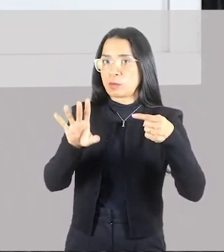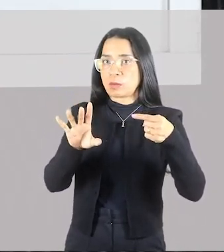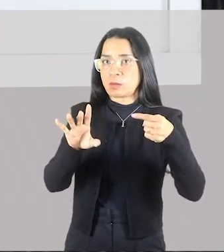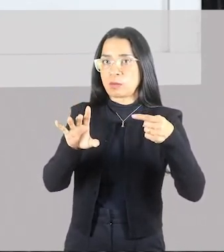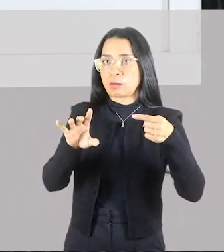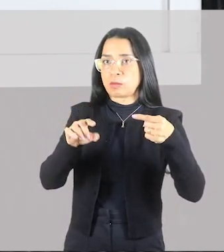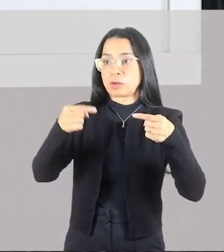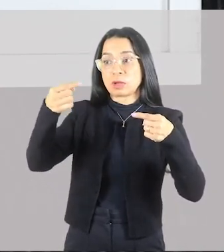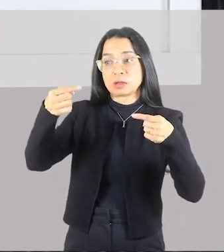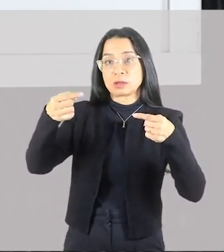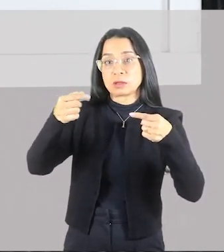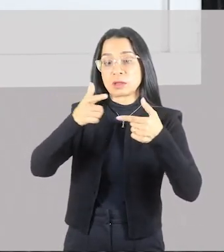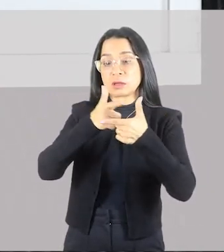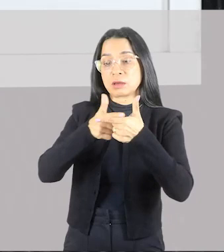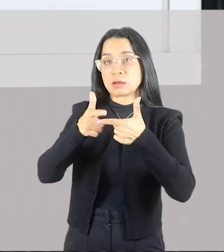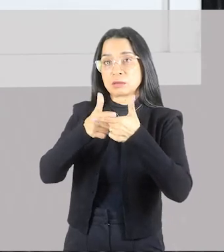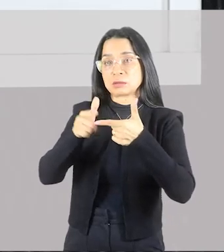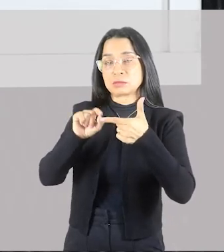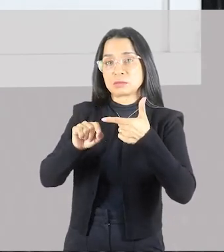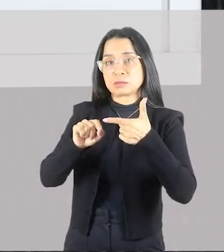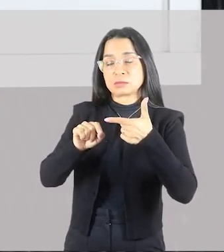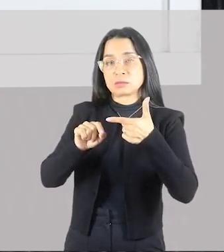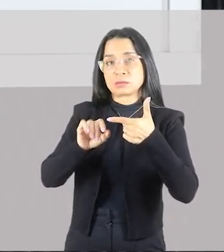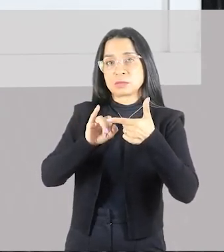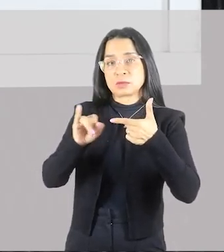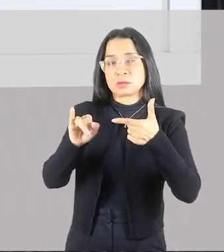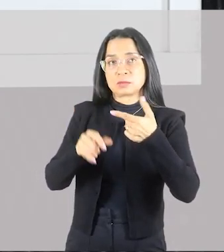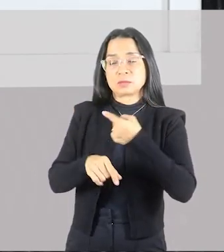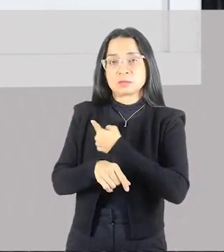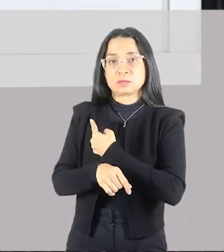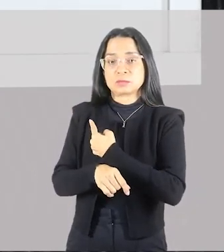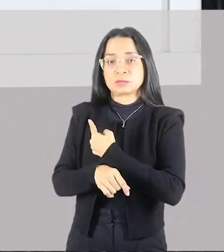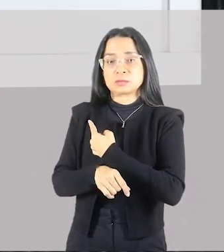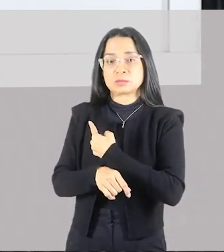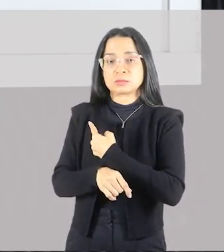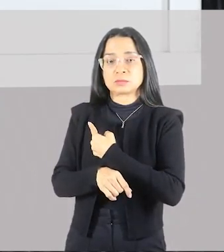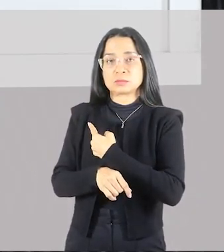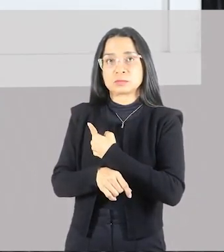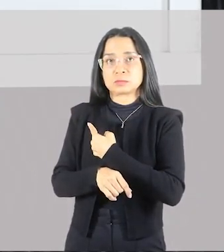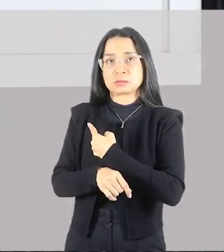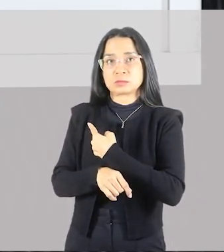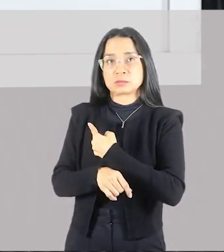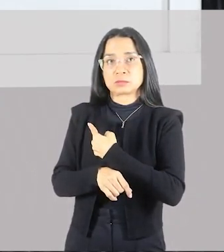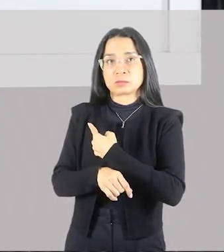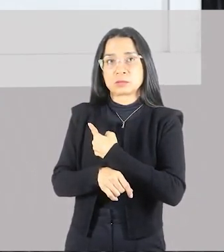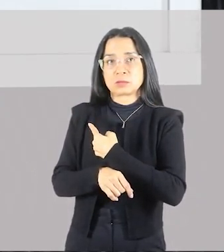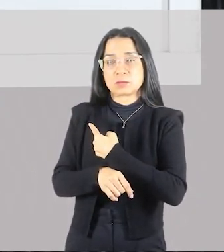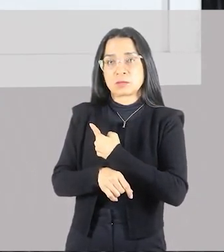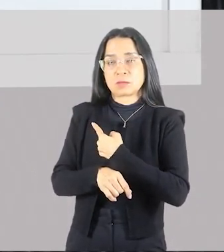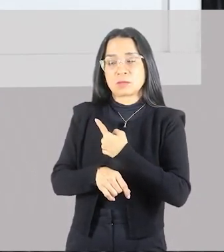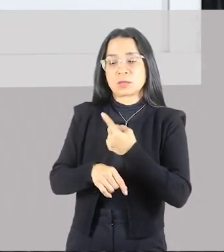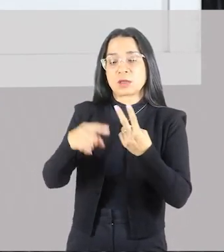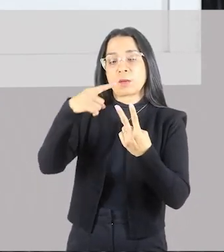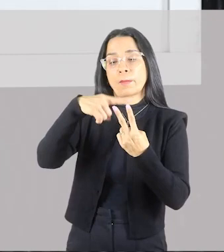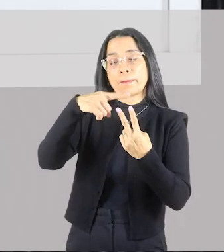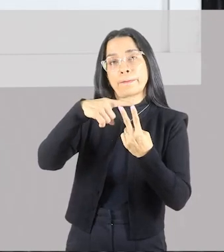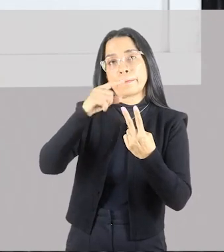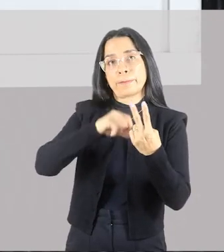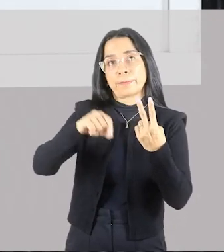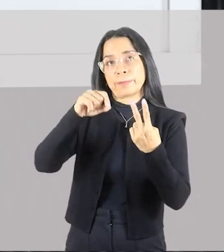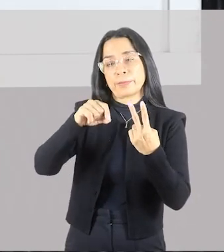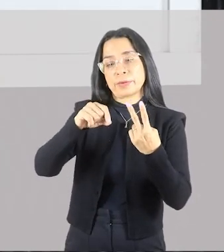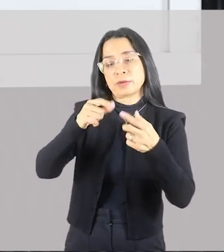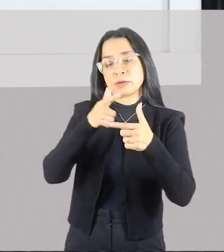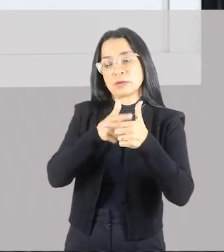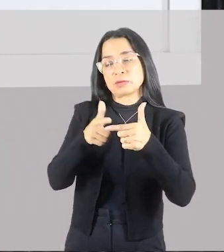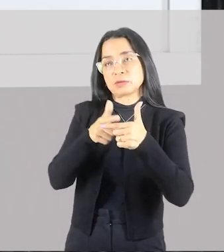divide. Se eu quero só metade, eu pego πr ao quadrado e divido por 2. Se eu quero só a quarta parte do círculo,